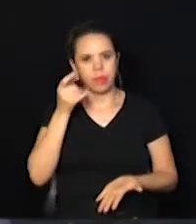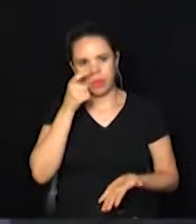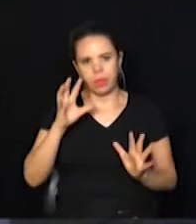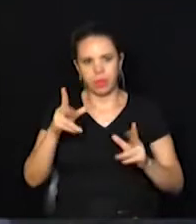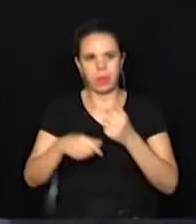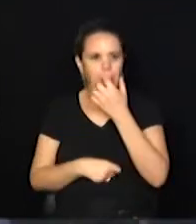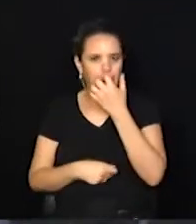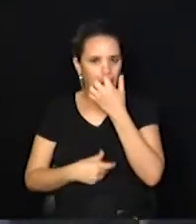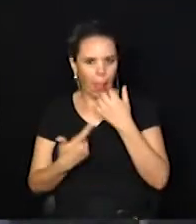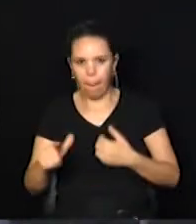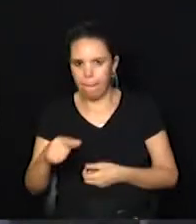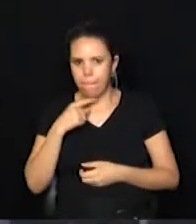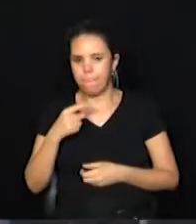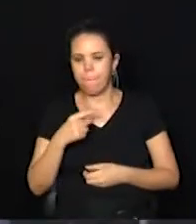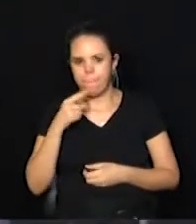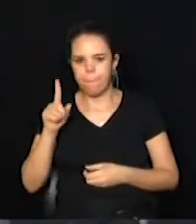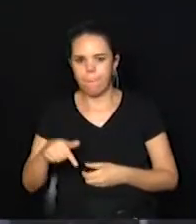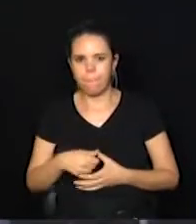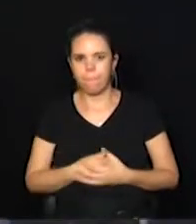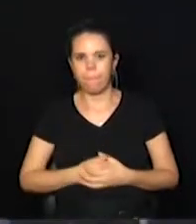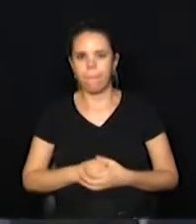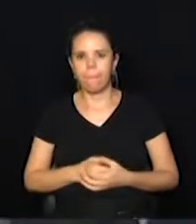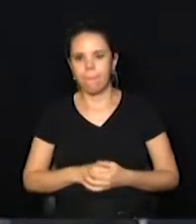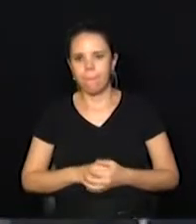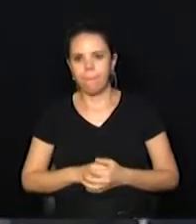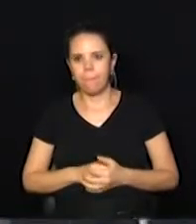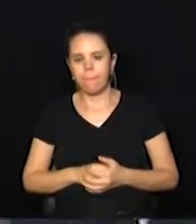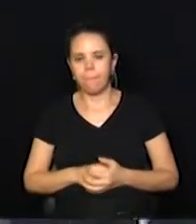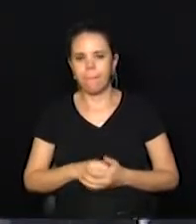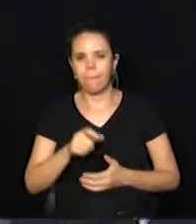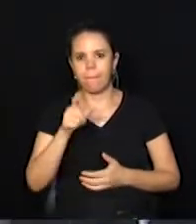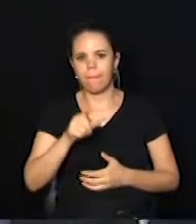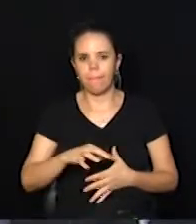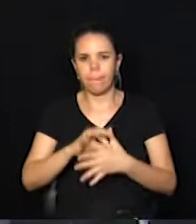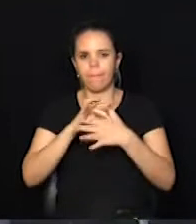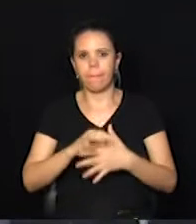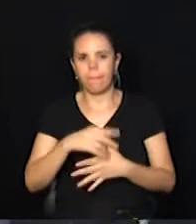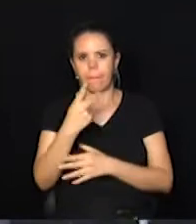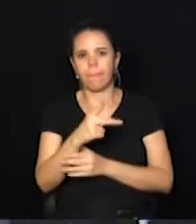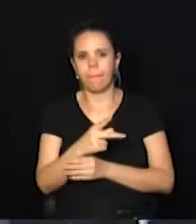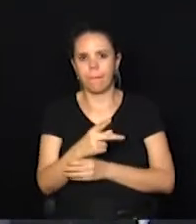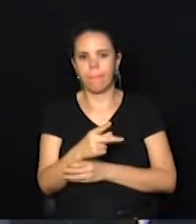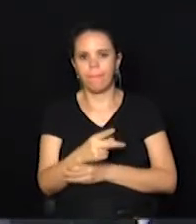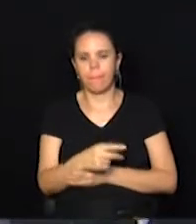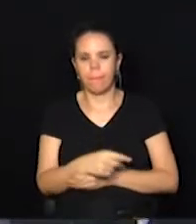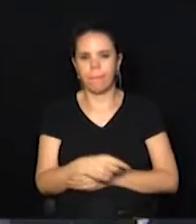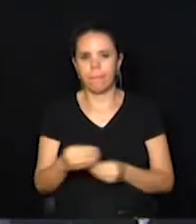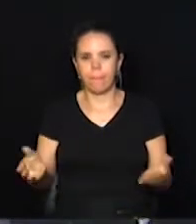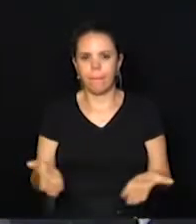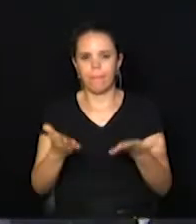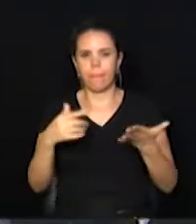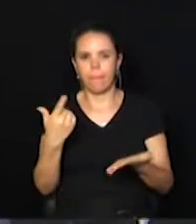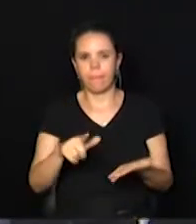Não tenho dúvidas que ele seria um cara, uma liderança, né, que estaria dando para a gente